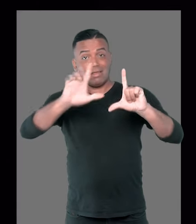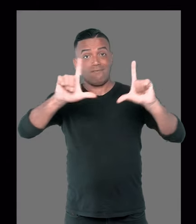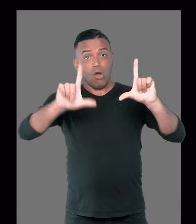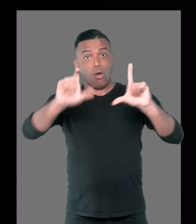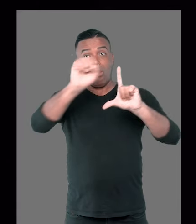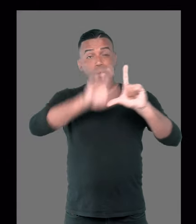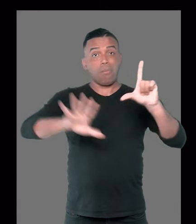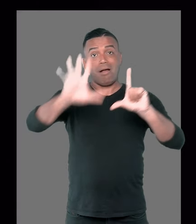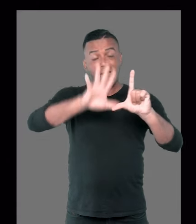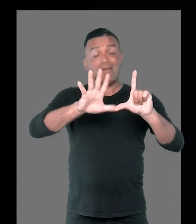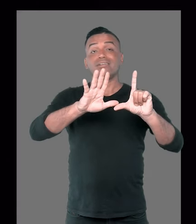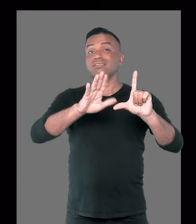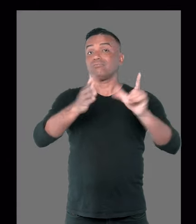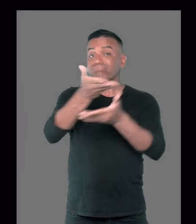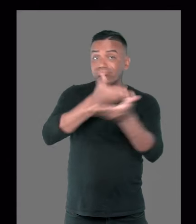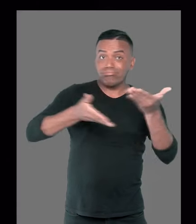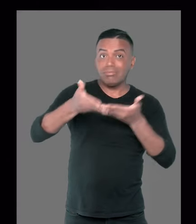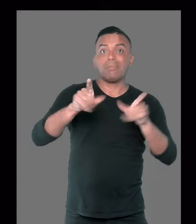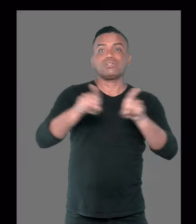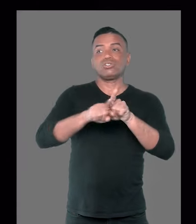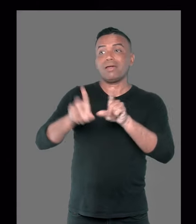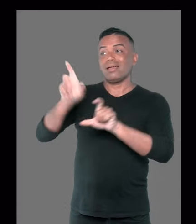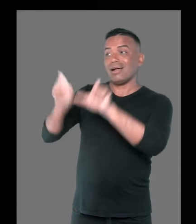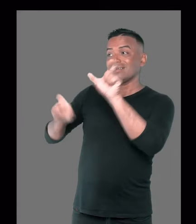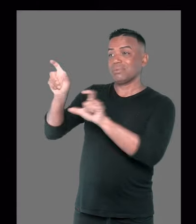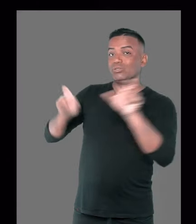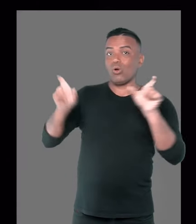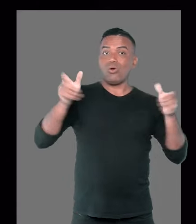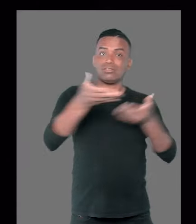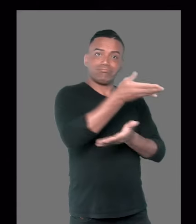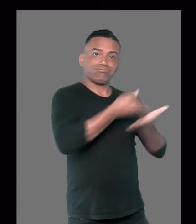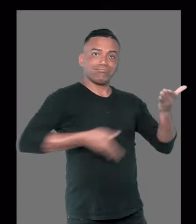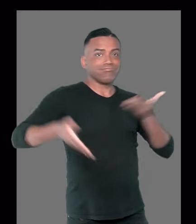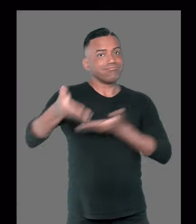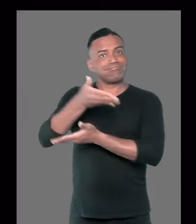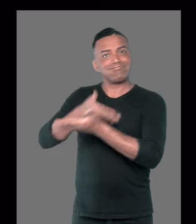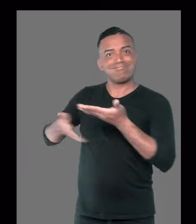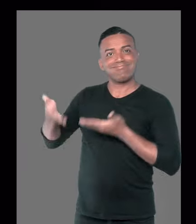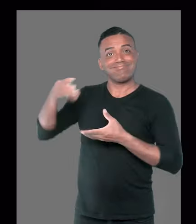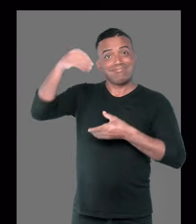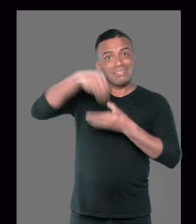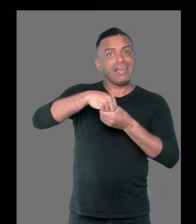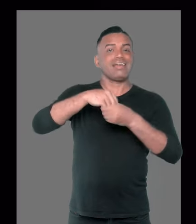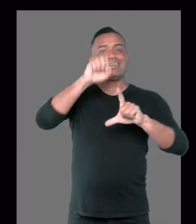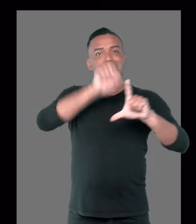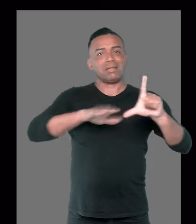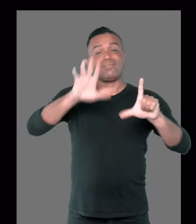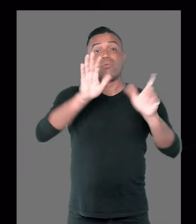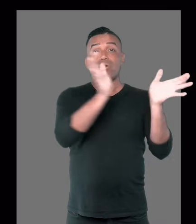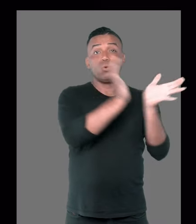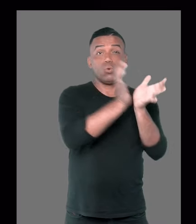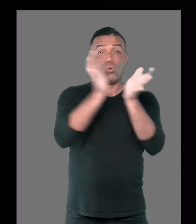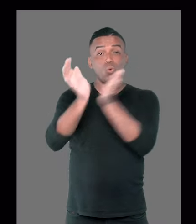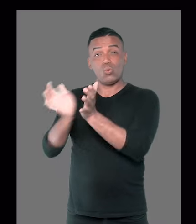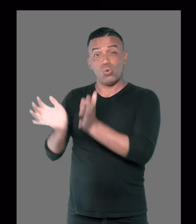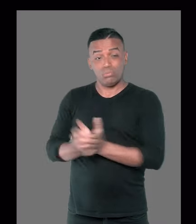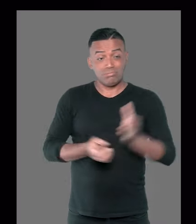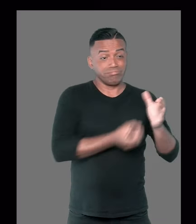ela diretamente mas eu me relaciono com outras pessoas que estão lá também formam grupos com essas